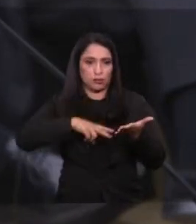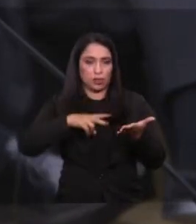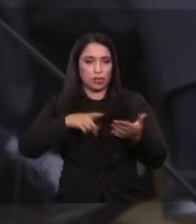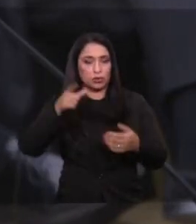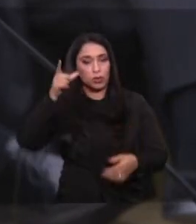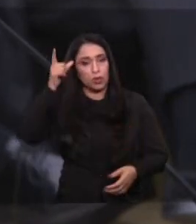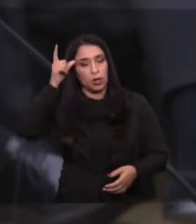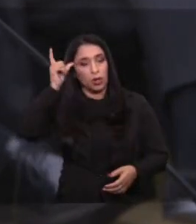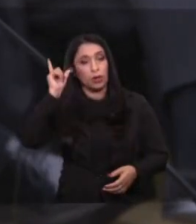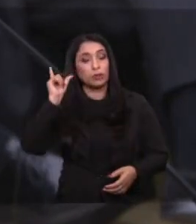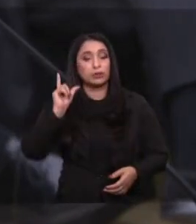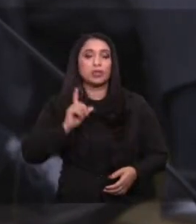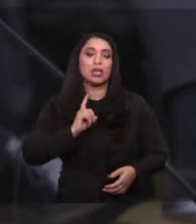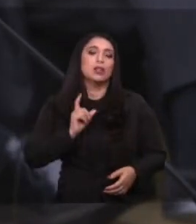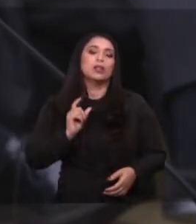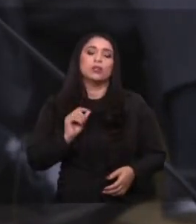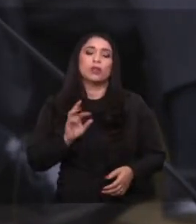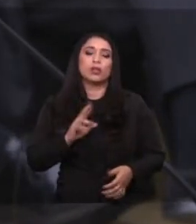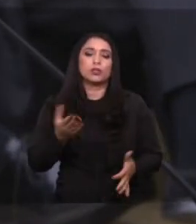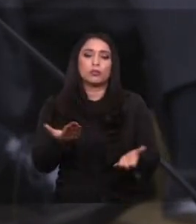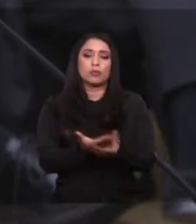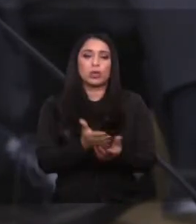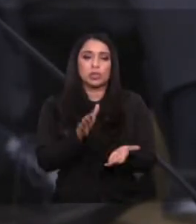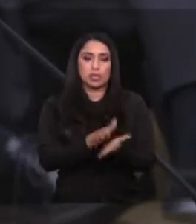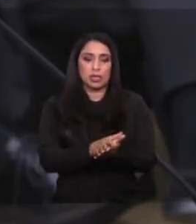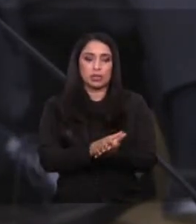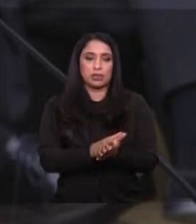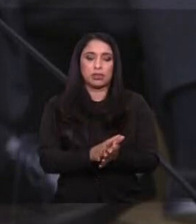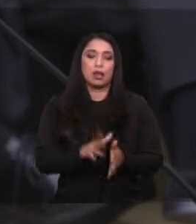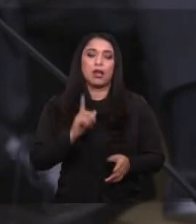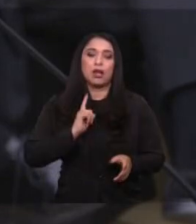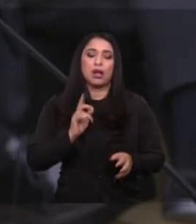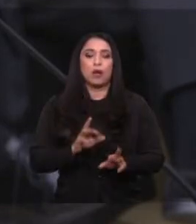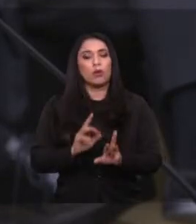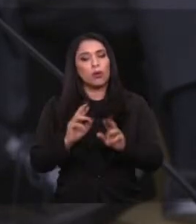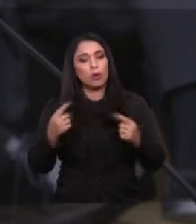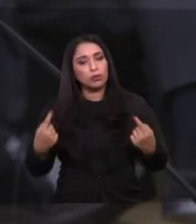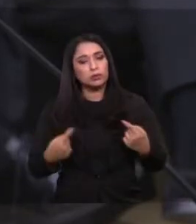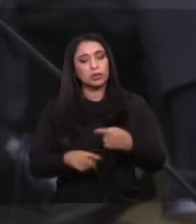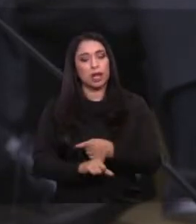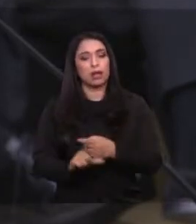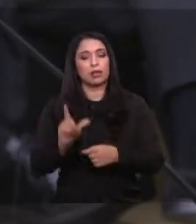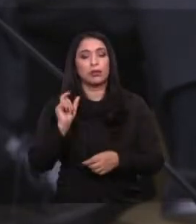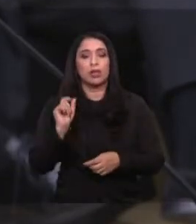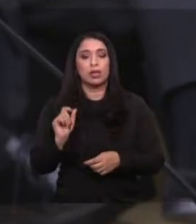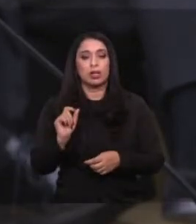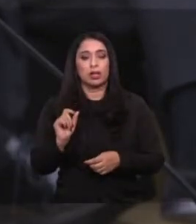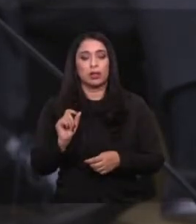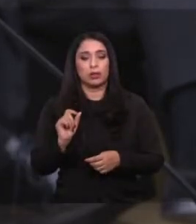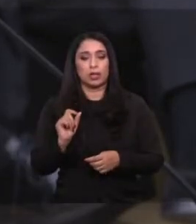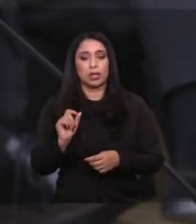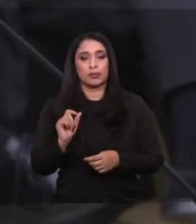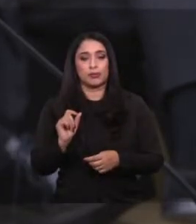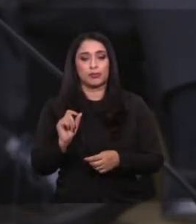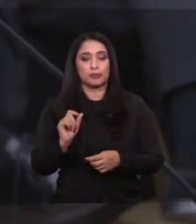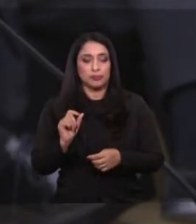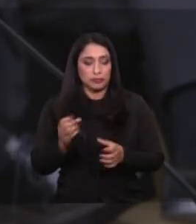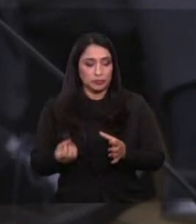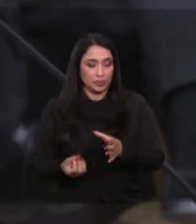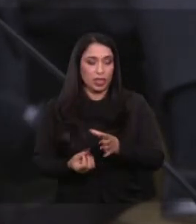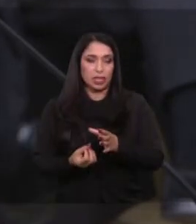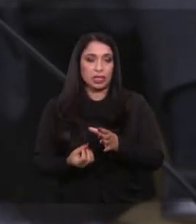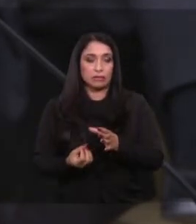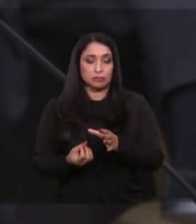se cuida de alteração meramente processual. Ao contrário, trata-se, em termos práticos, da